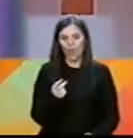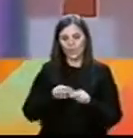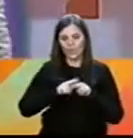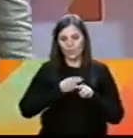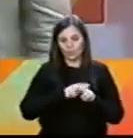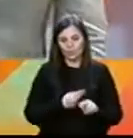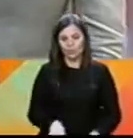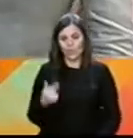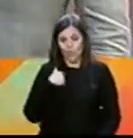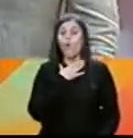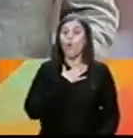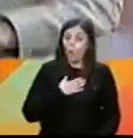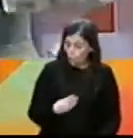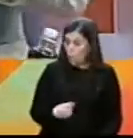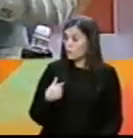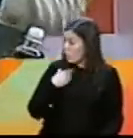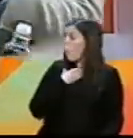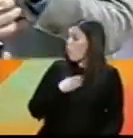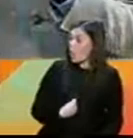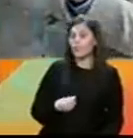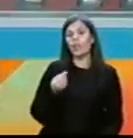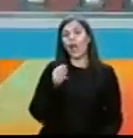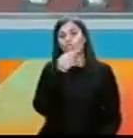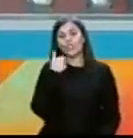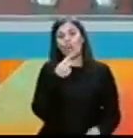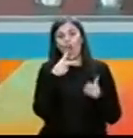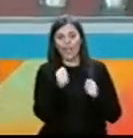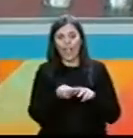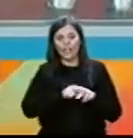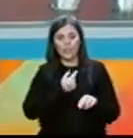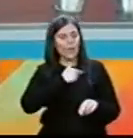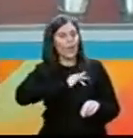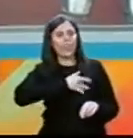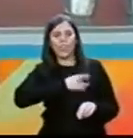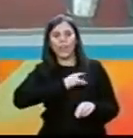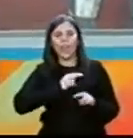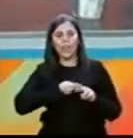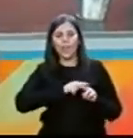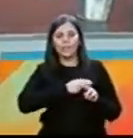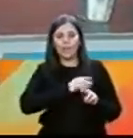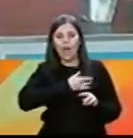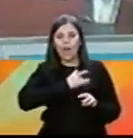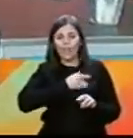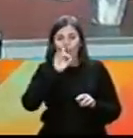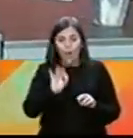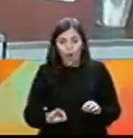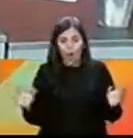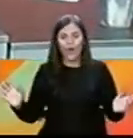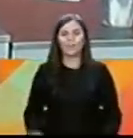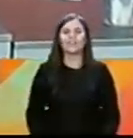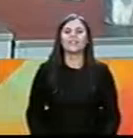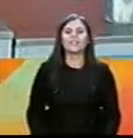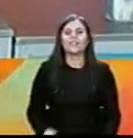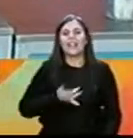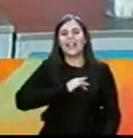moço. Não gostas de atum, Sónia? É, tem uma relação com o atum como não tem gostas, com... Não gostas, adoro, adoro atum. Olha, as enguias. Olha a nossa